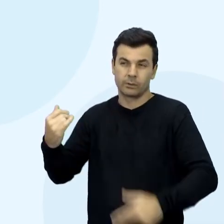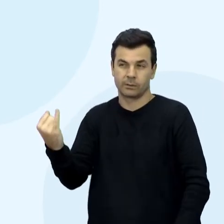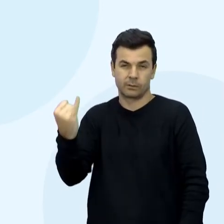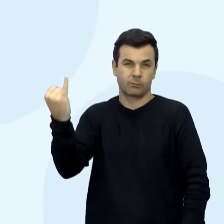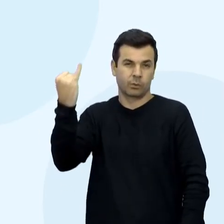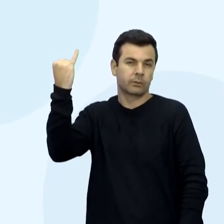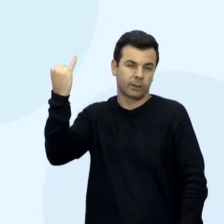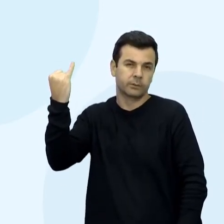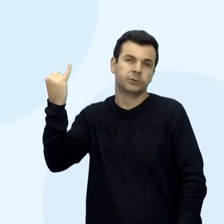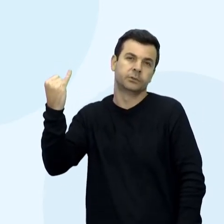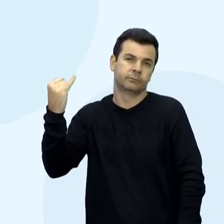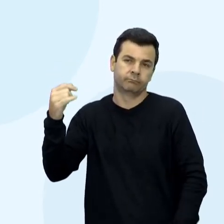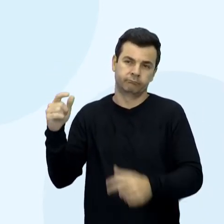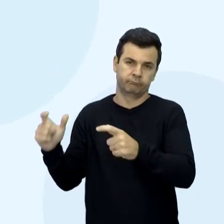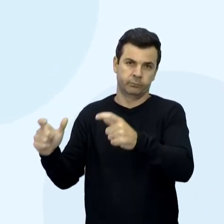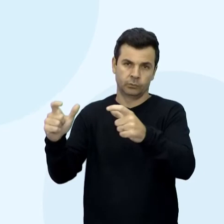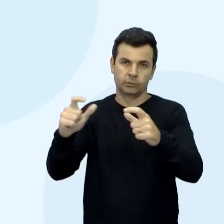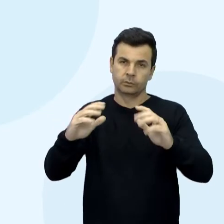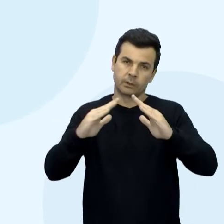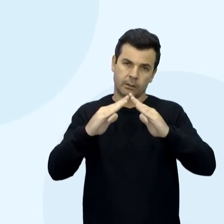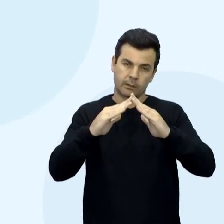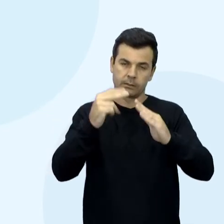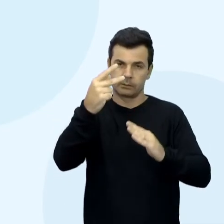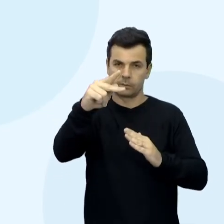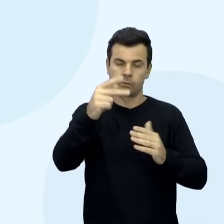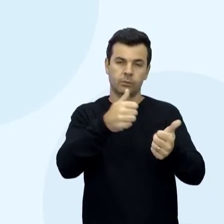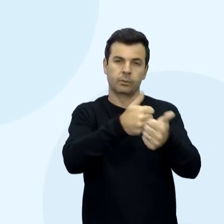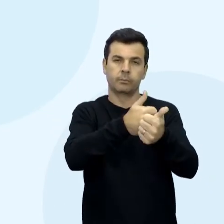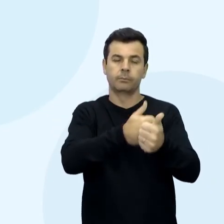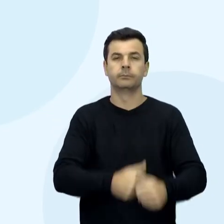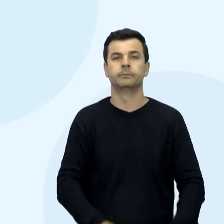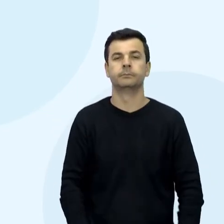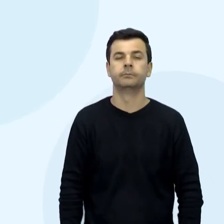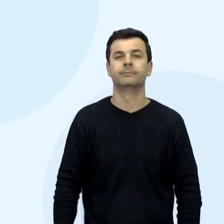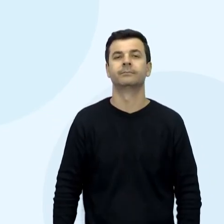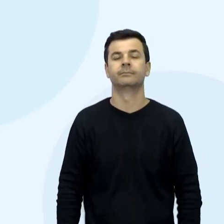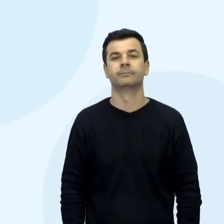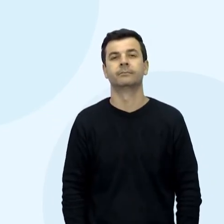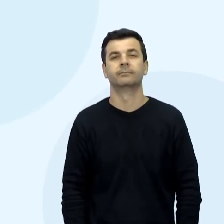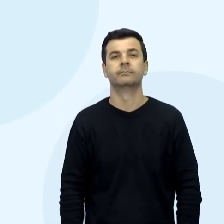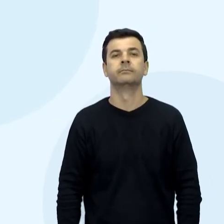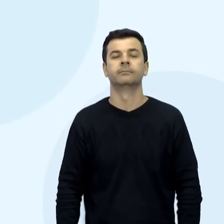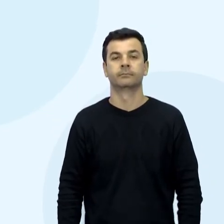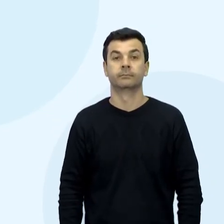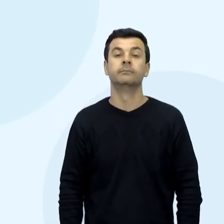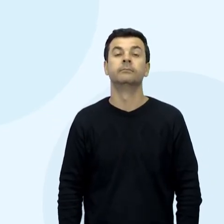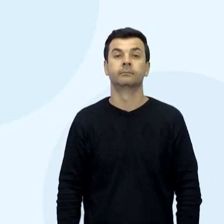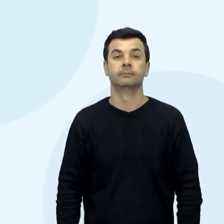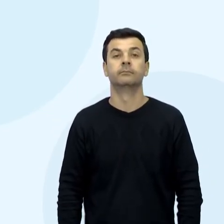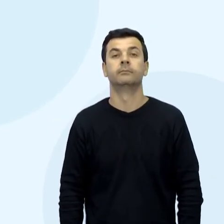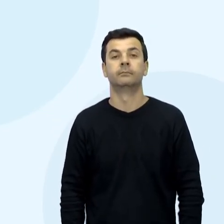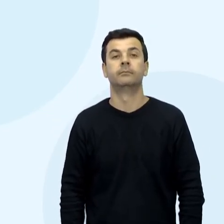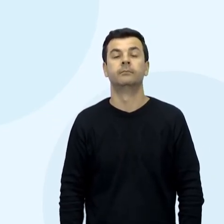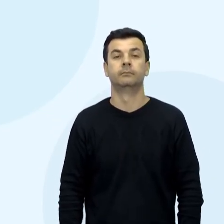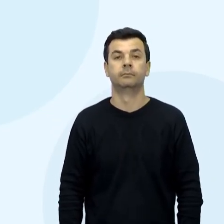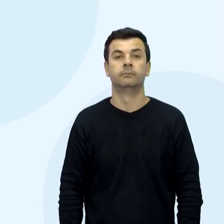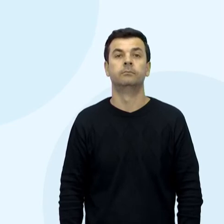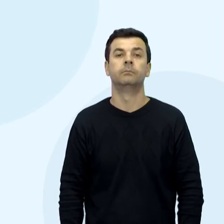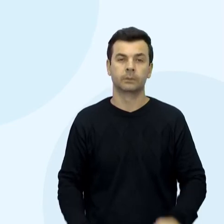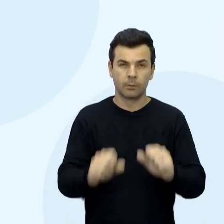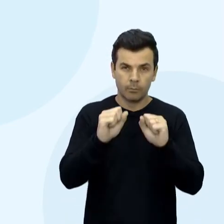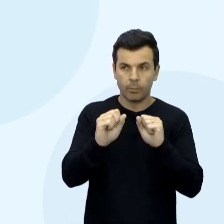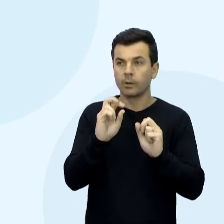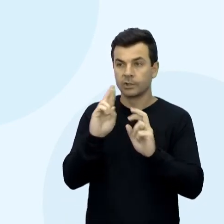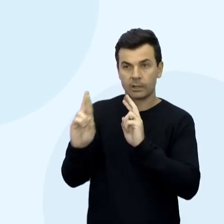onde, né, da região onde você mora, tá? Aí vocês podem